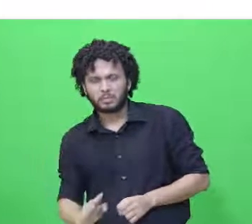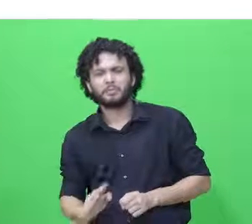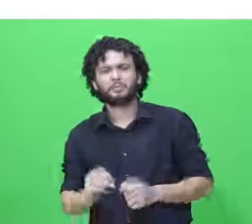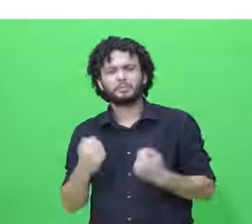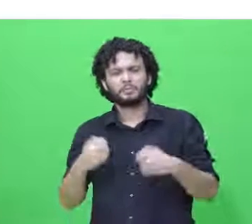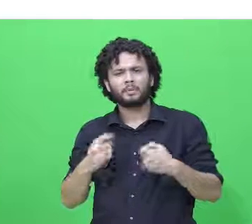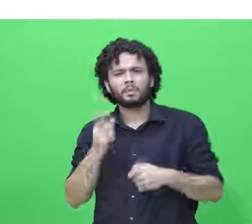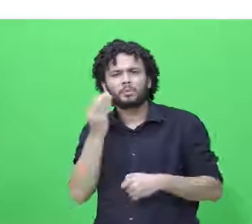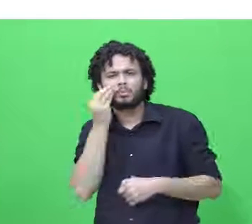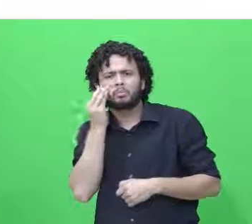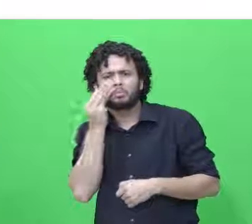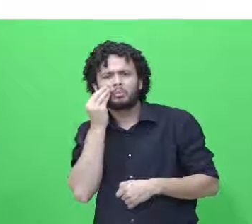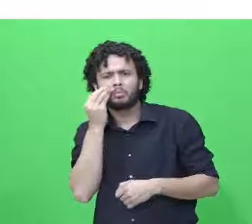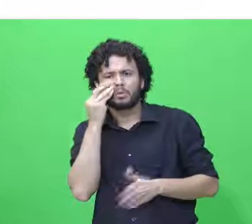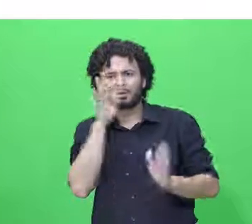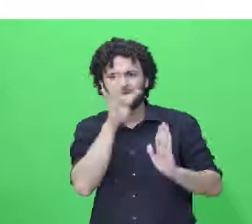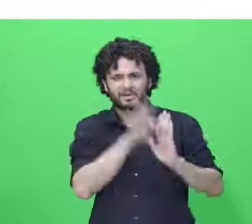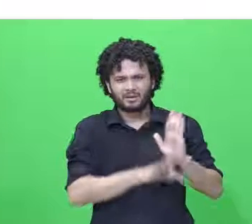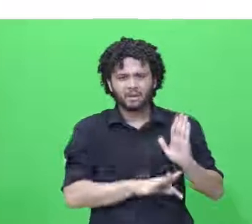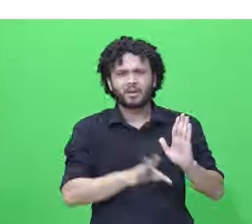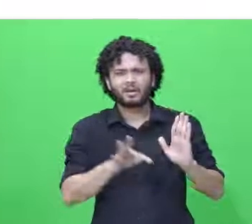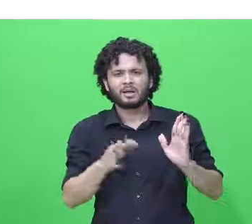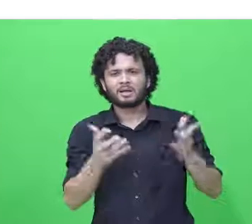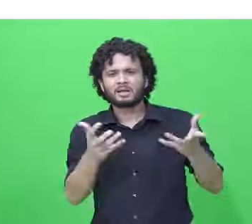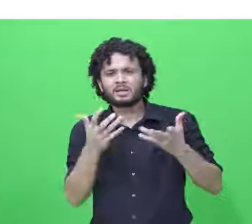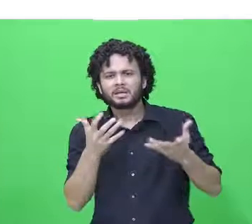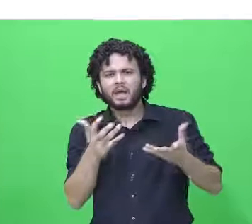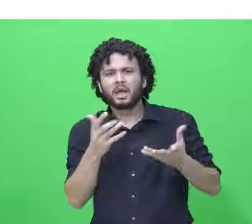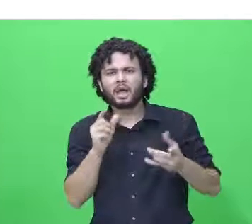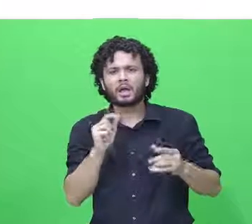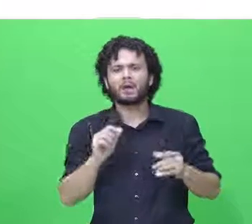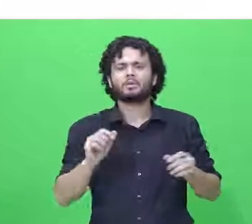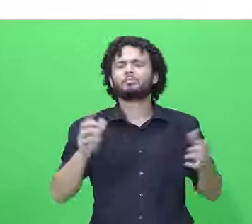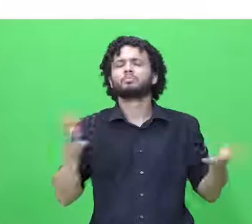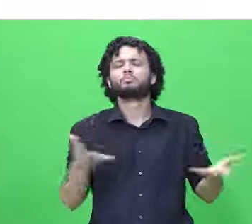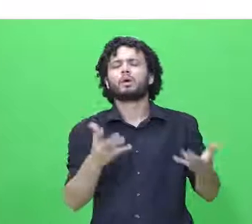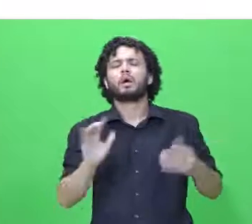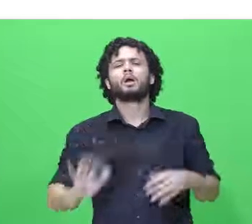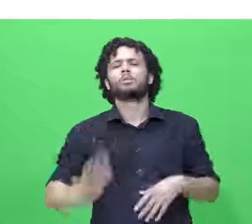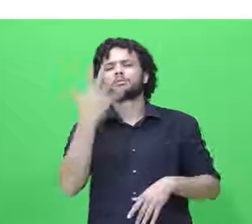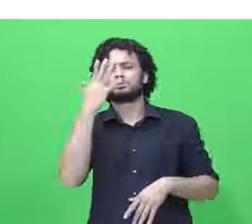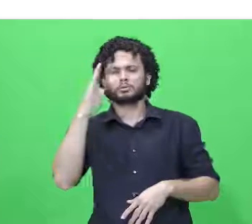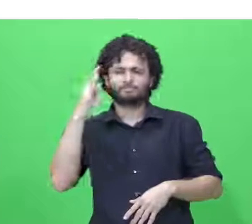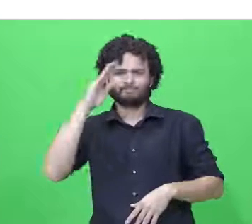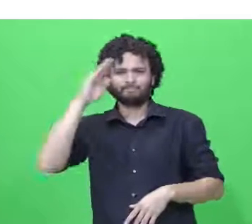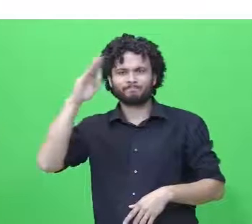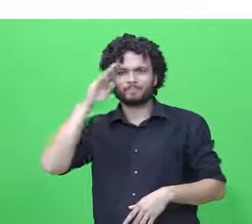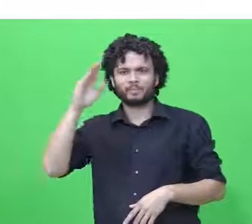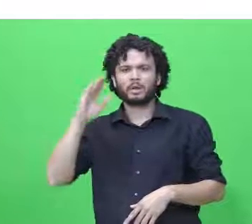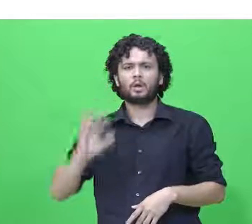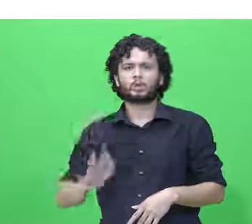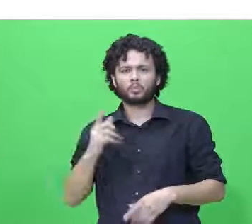pode-se considerar o texto como uma tentativa de justificar a ação militar que, iria